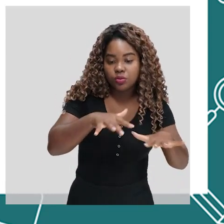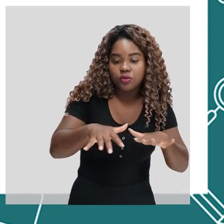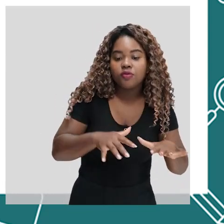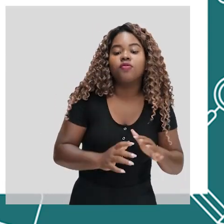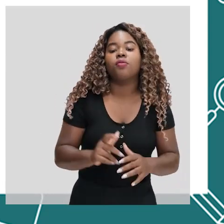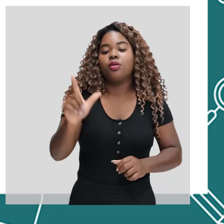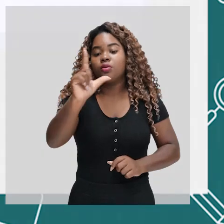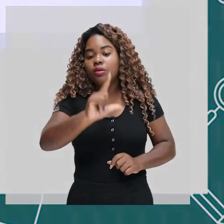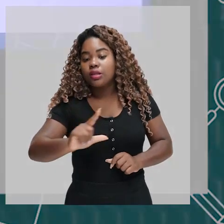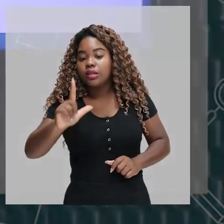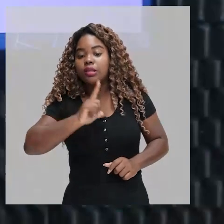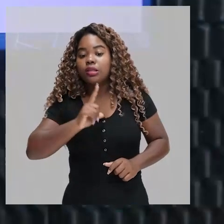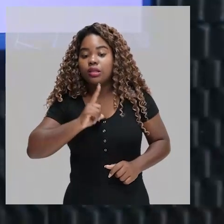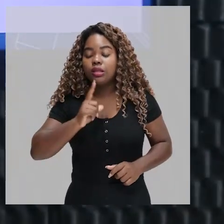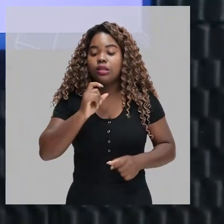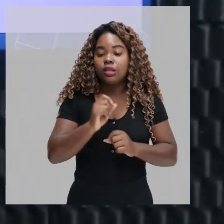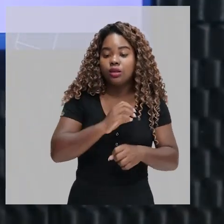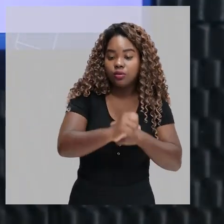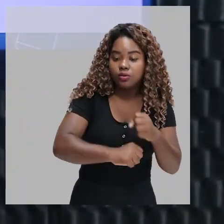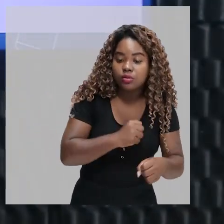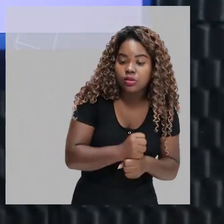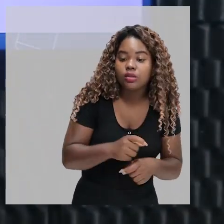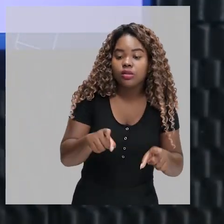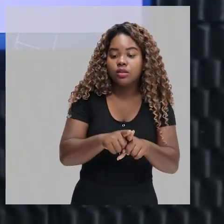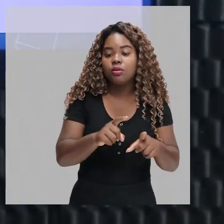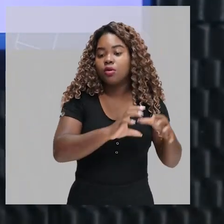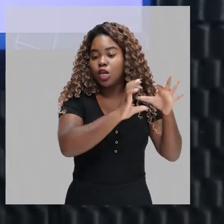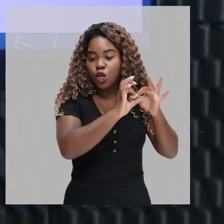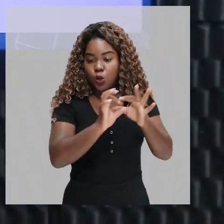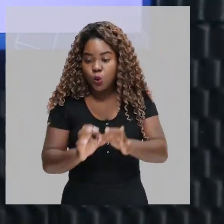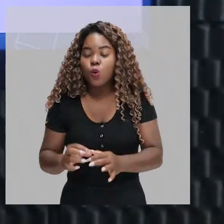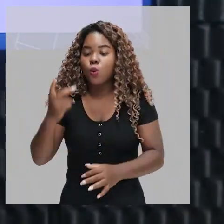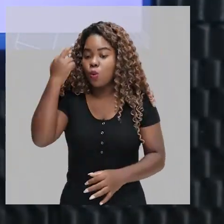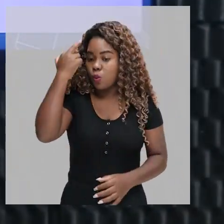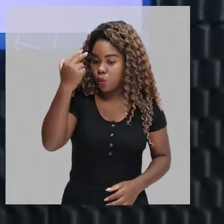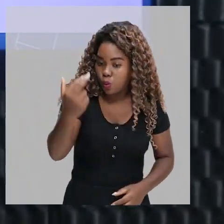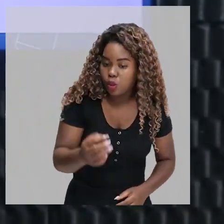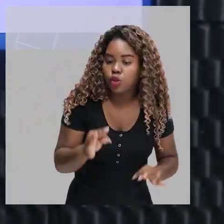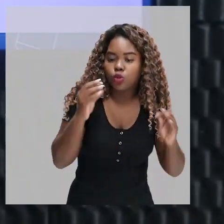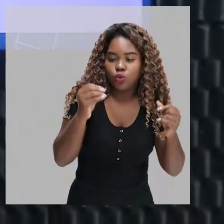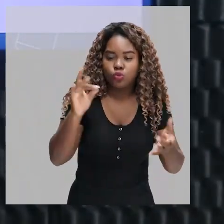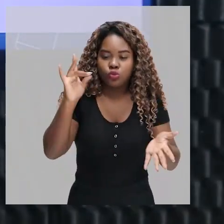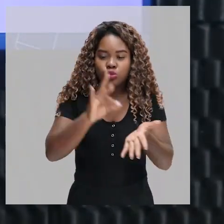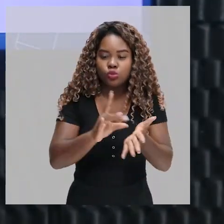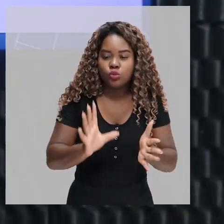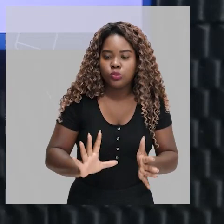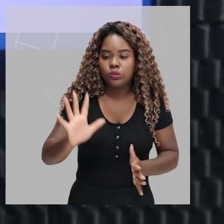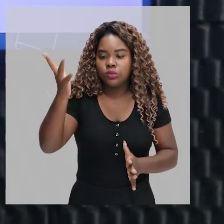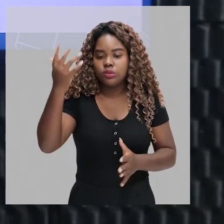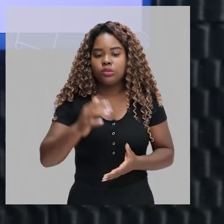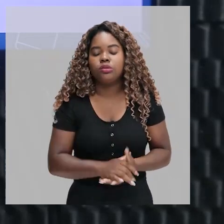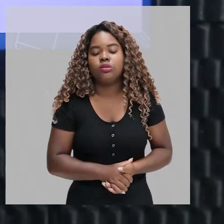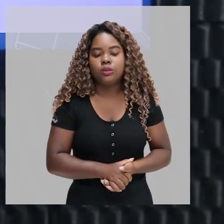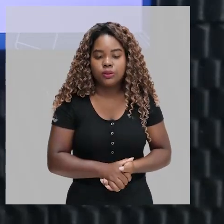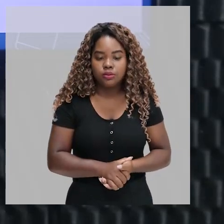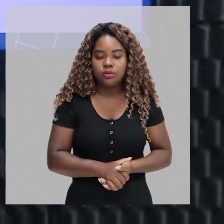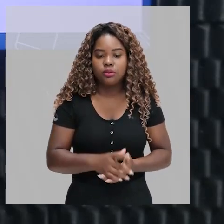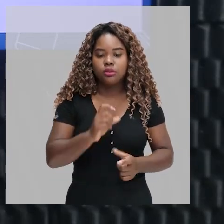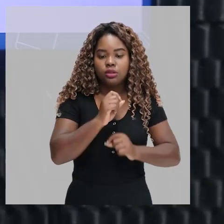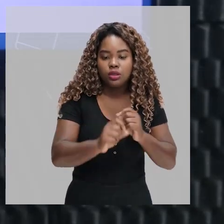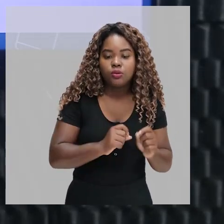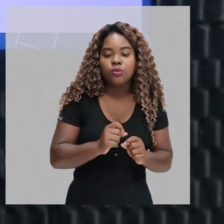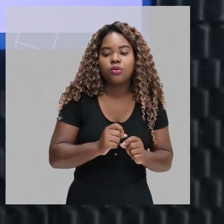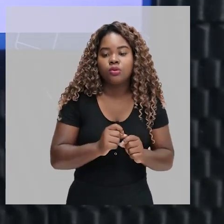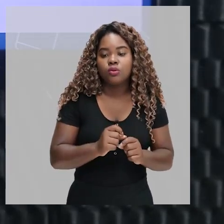datas eles têm contexto histórico o todos os fatos né que acontece no mundo incidem sobre